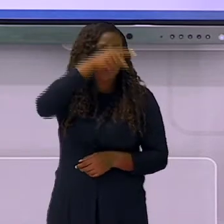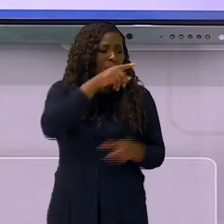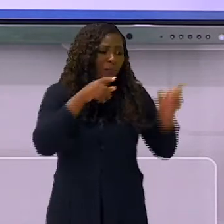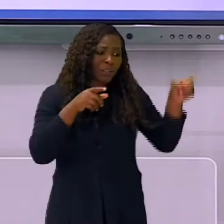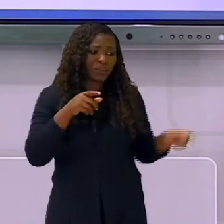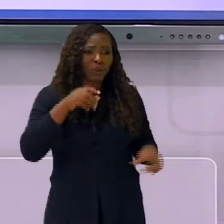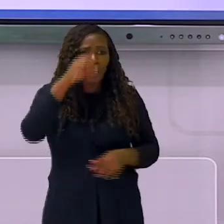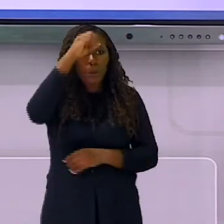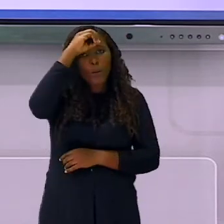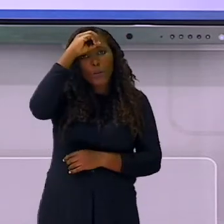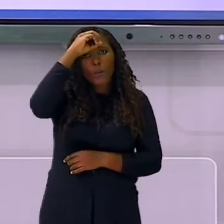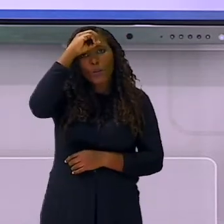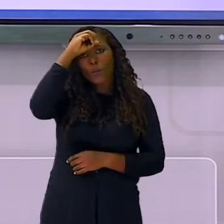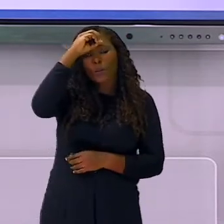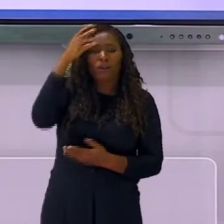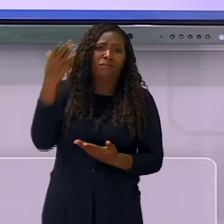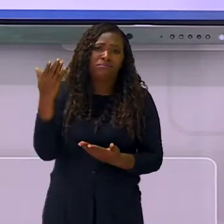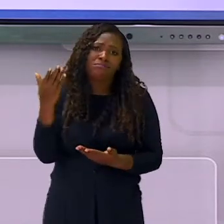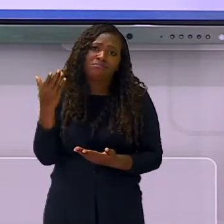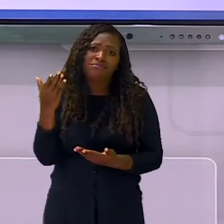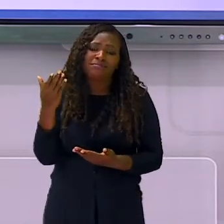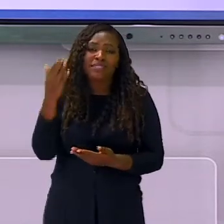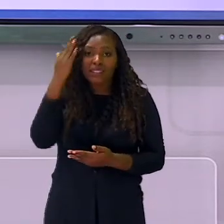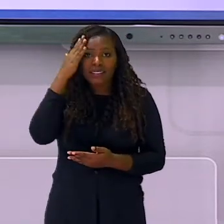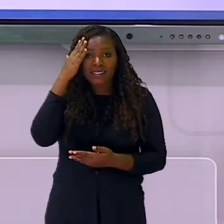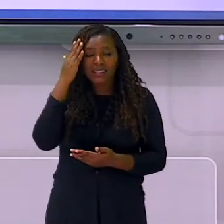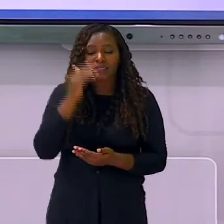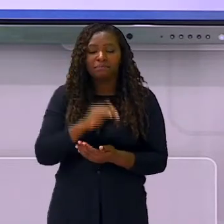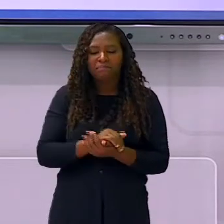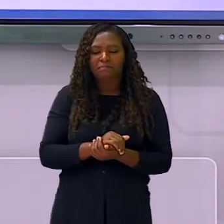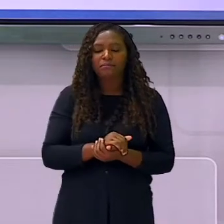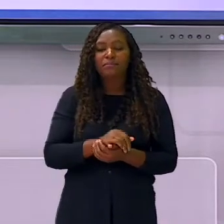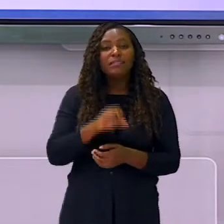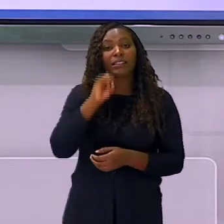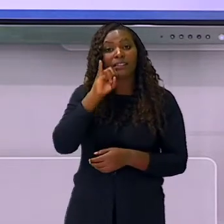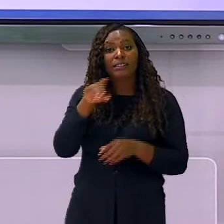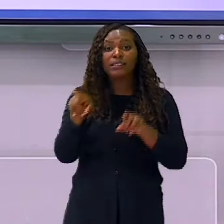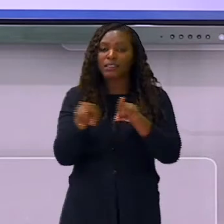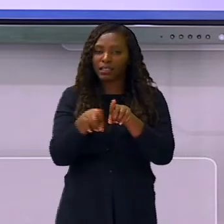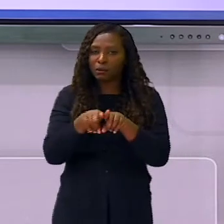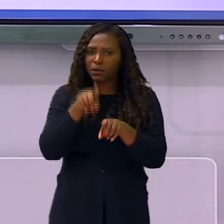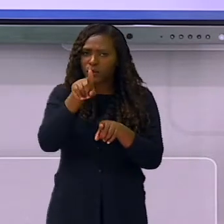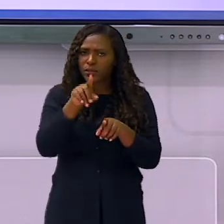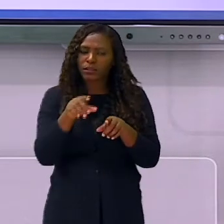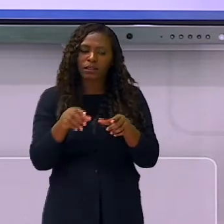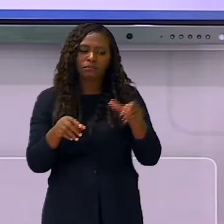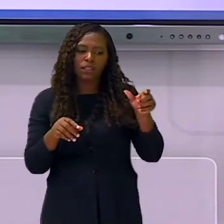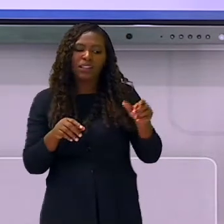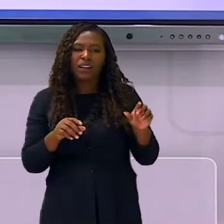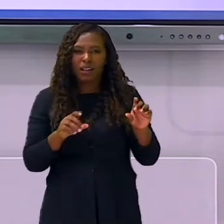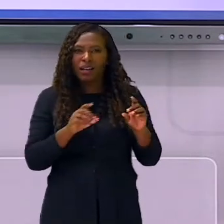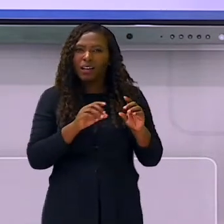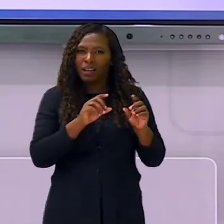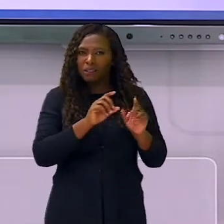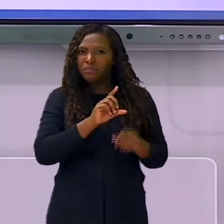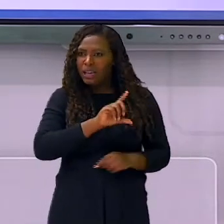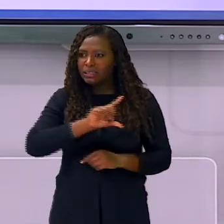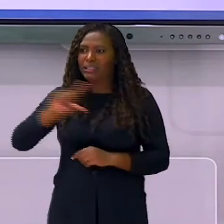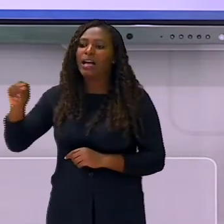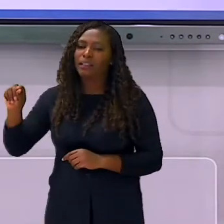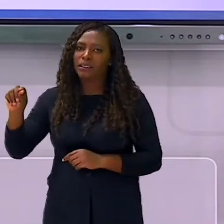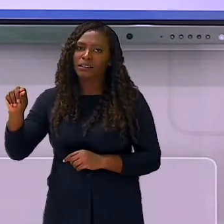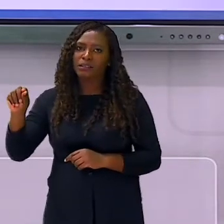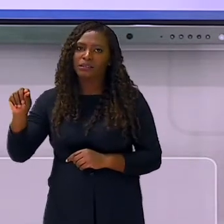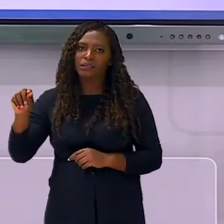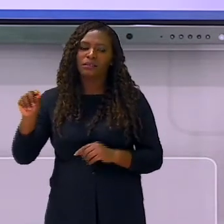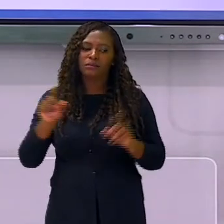E ao ir embora, mencione que está saindo. Avise para ele, não fique conversando sozinho.